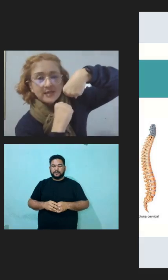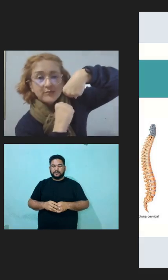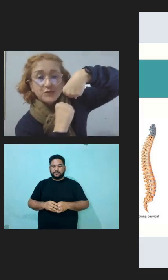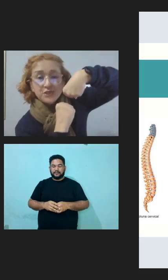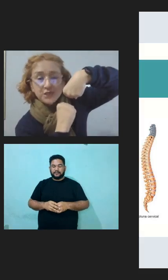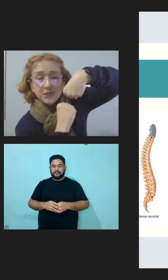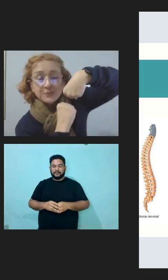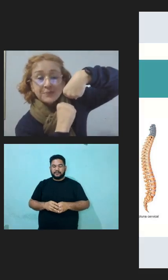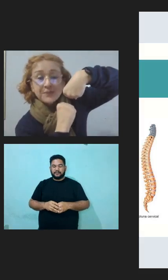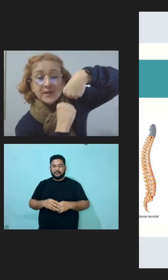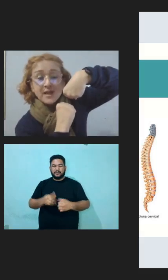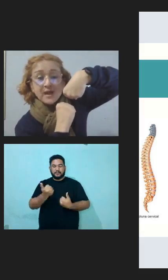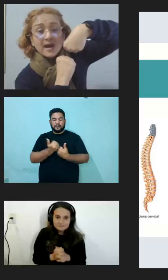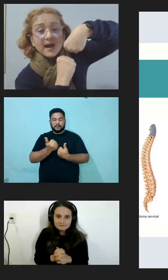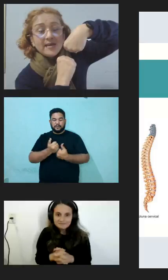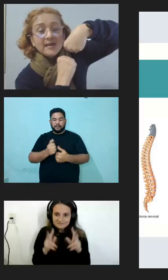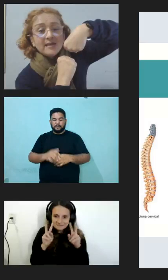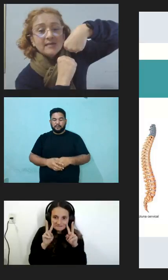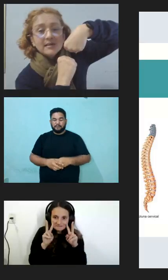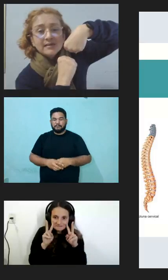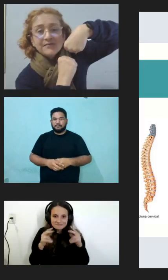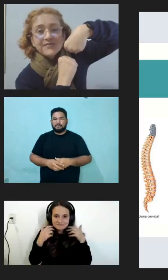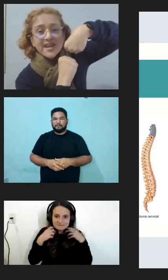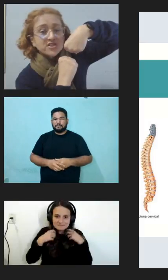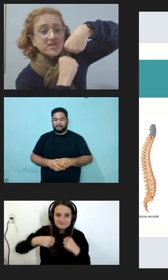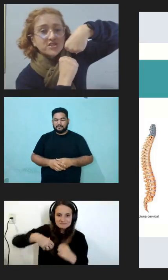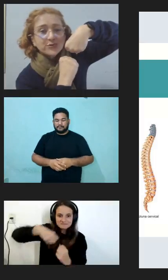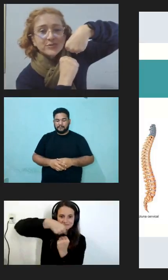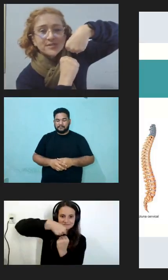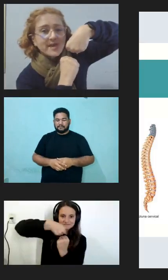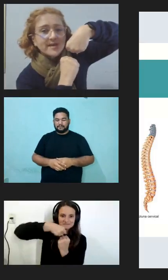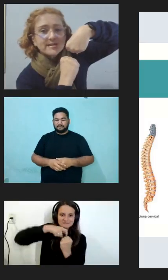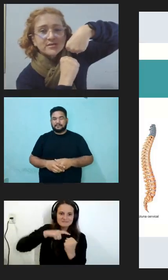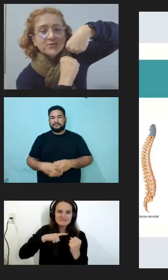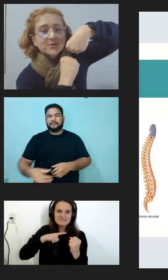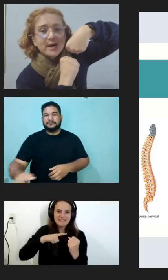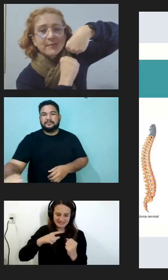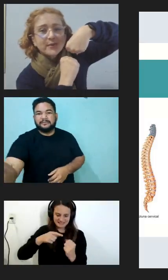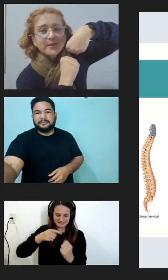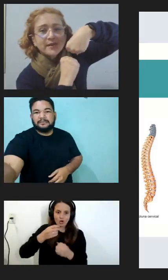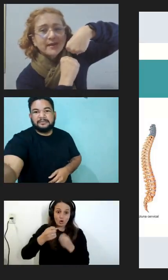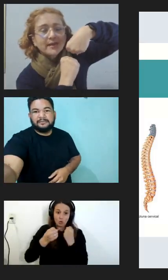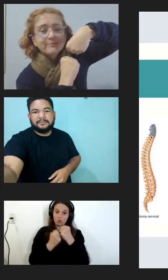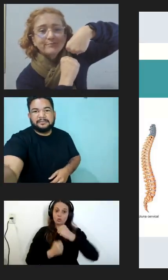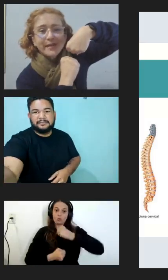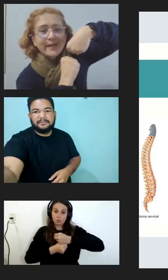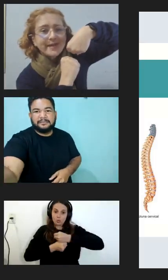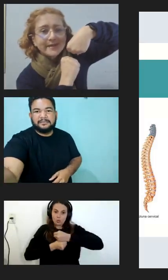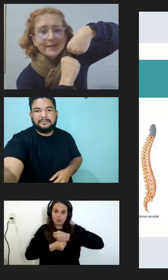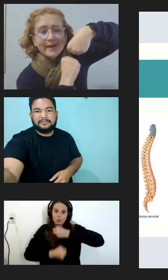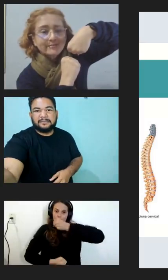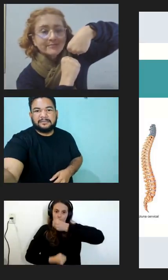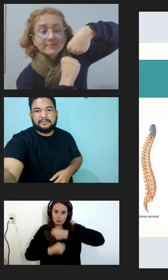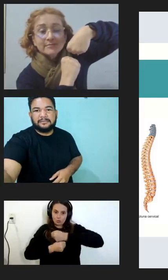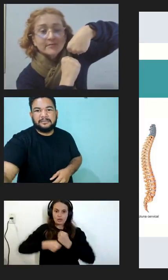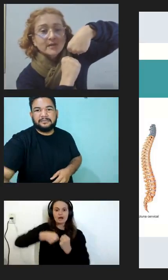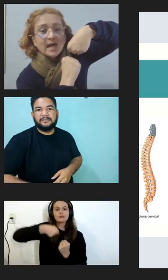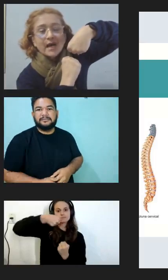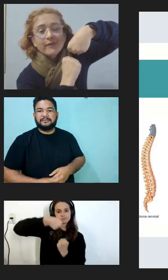disco tá aqui bonitinho. Aí, na frente, a gente não consegue segurar porque tem, sei